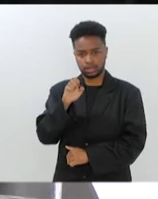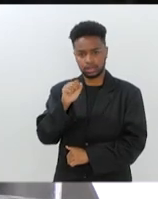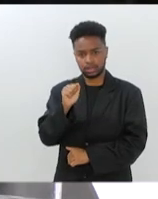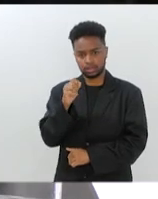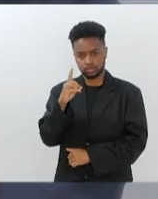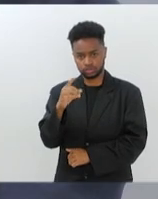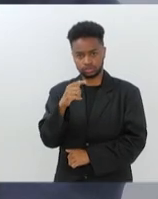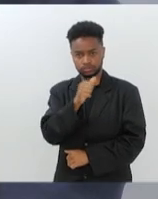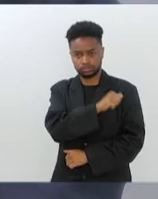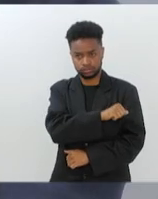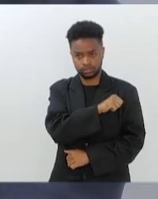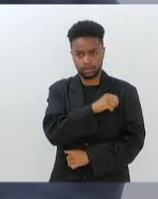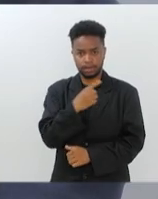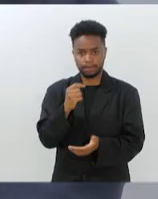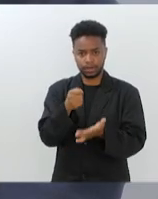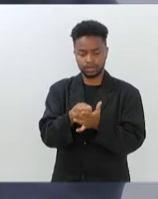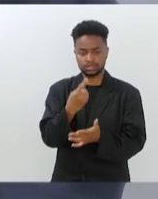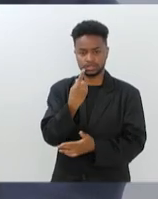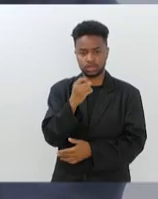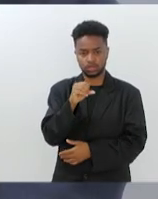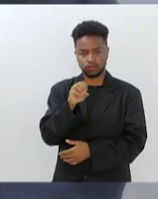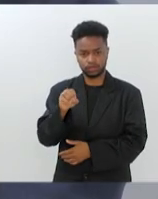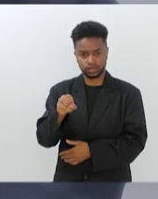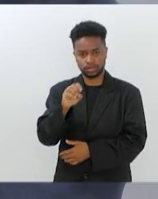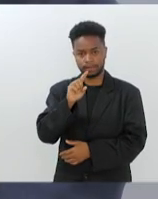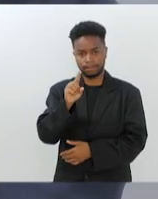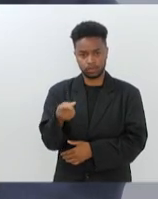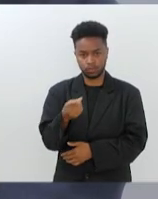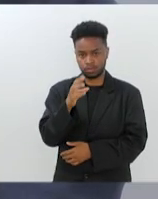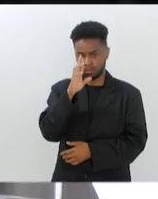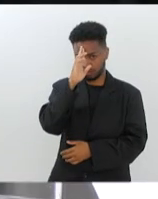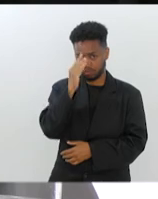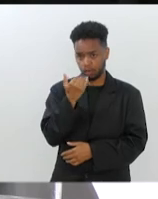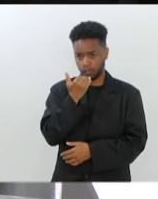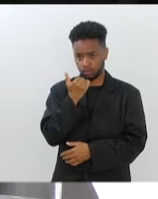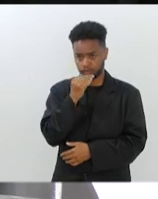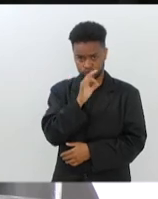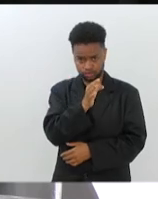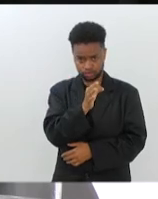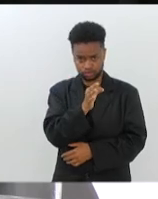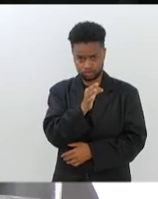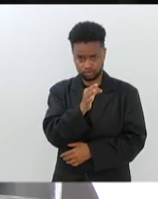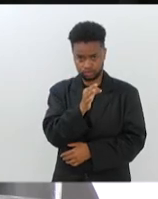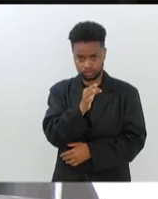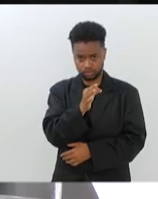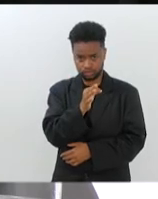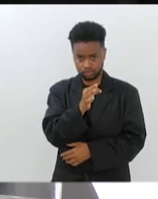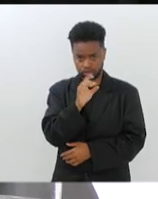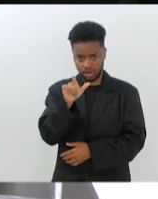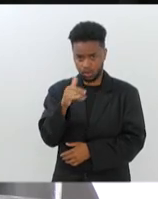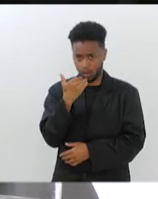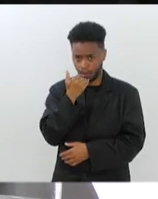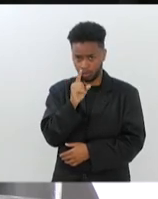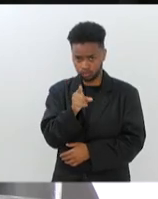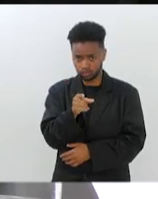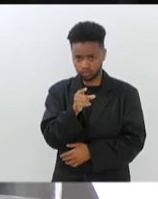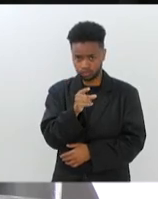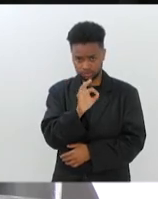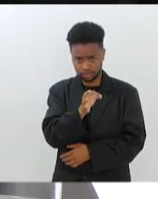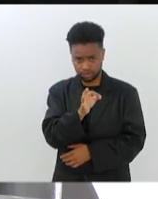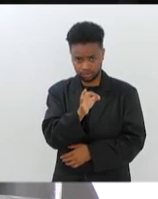você daí paga R 190.000 para um almoço eh e um um foi não mas é um almoço né é um